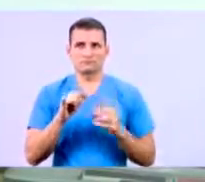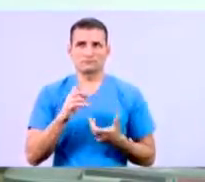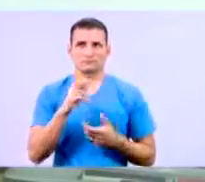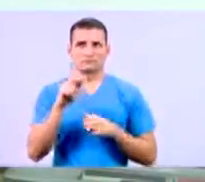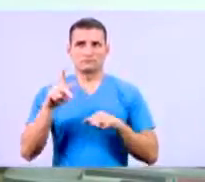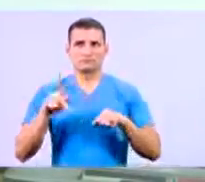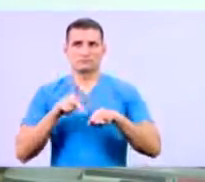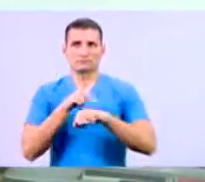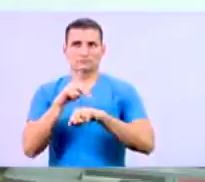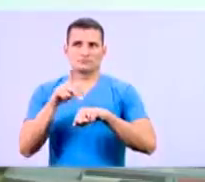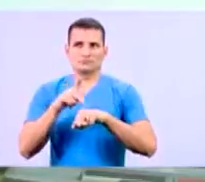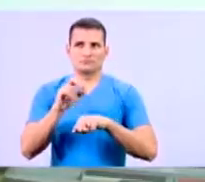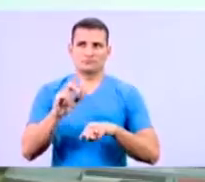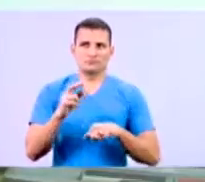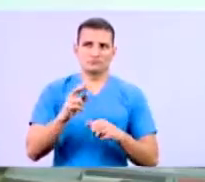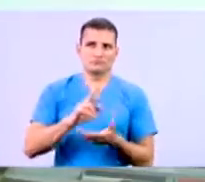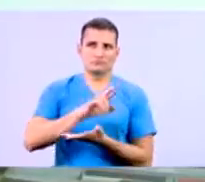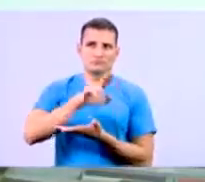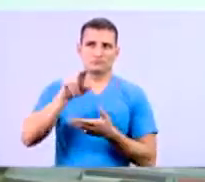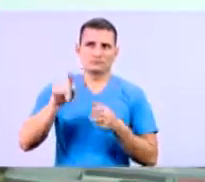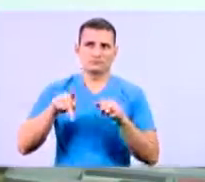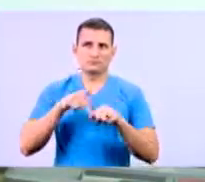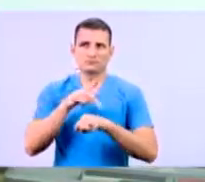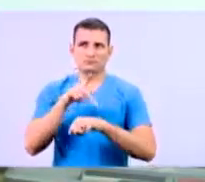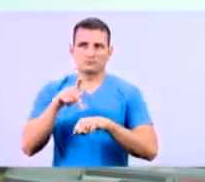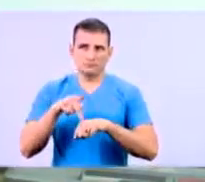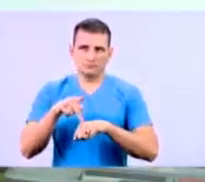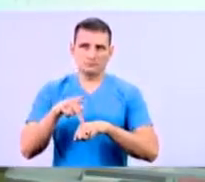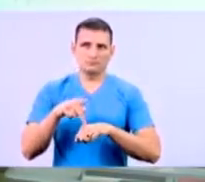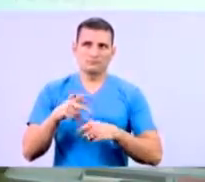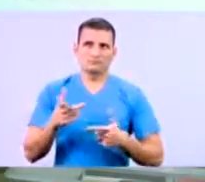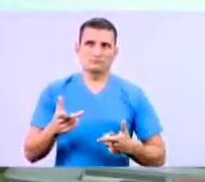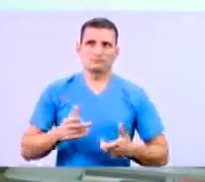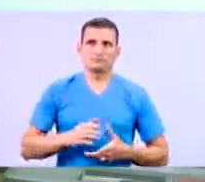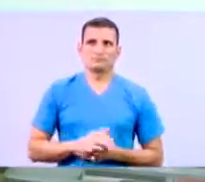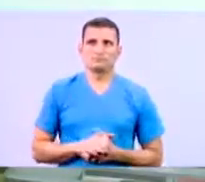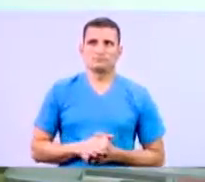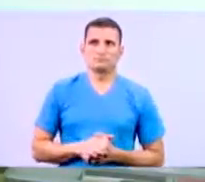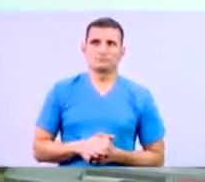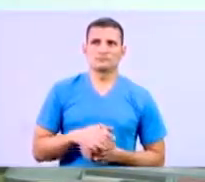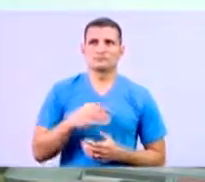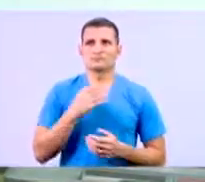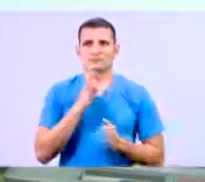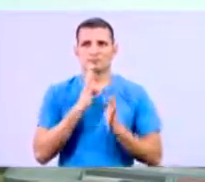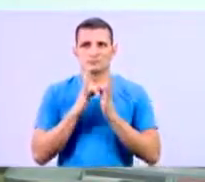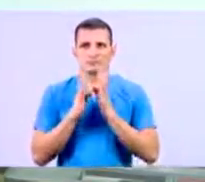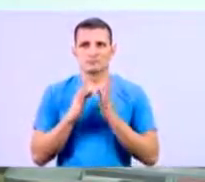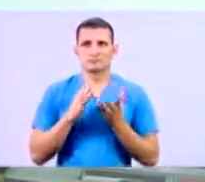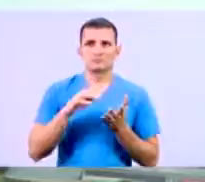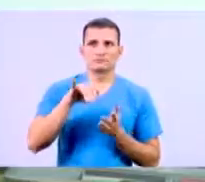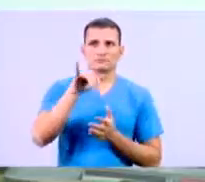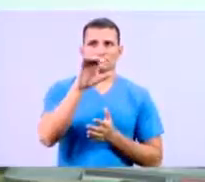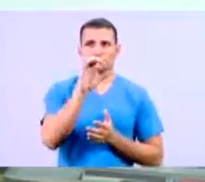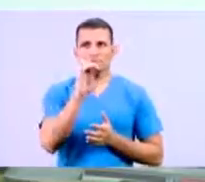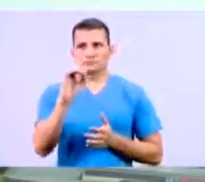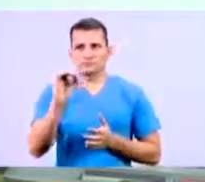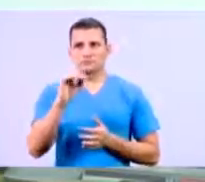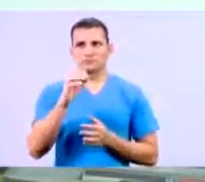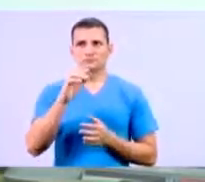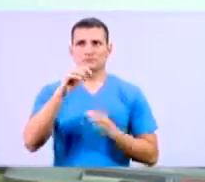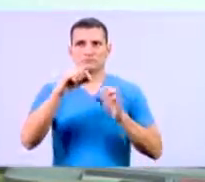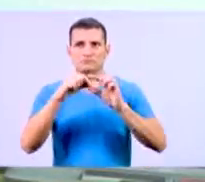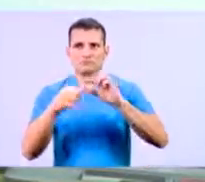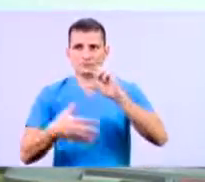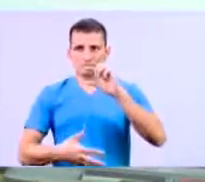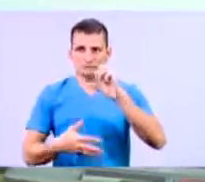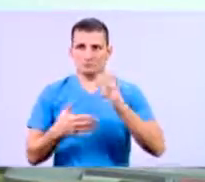ou então de vários países, como grandes provedores de serviços como um Facebook, um Yahoo, um Google, chegando até